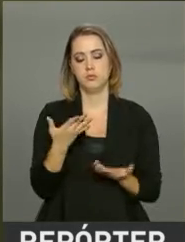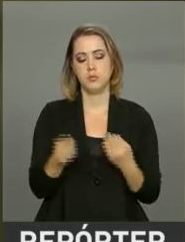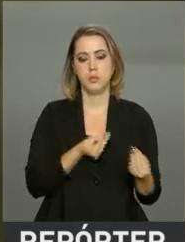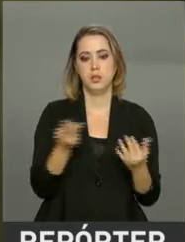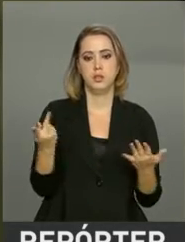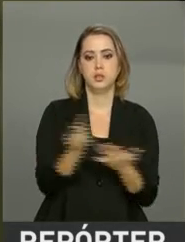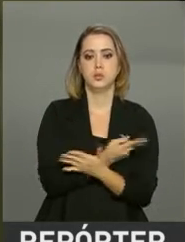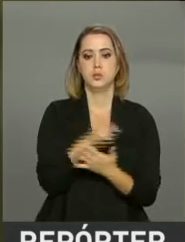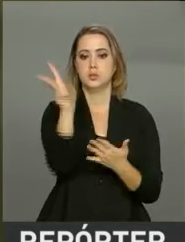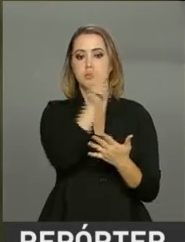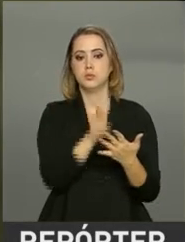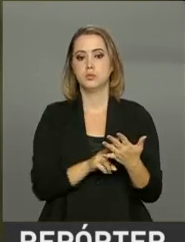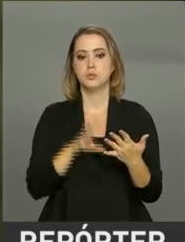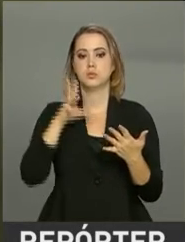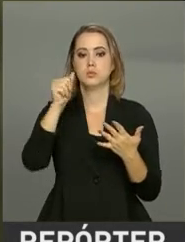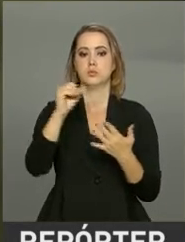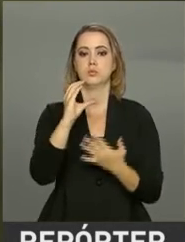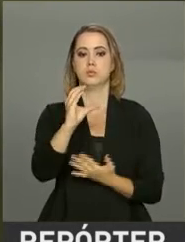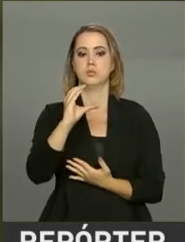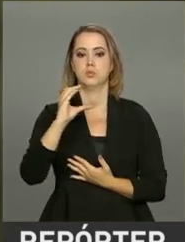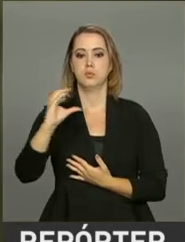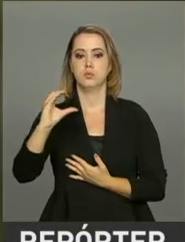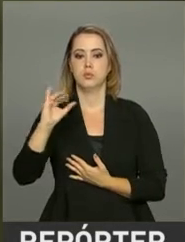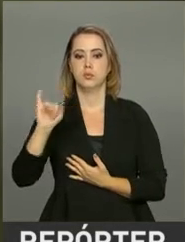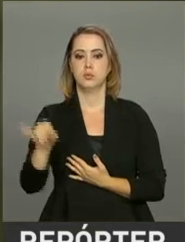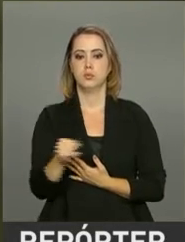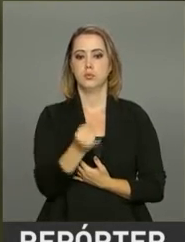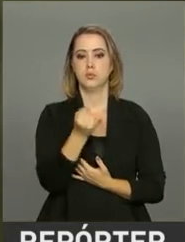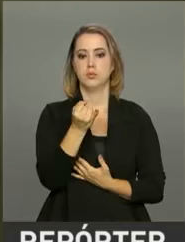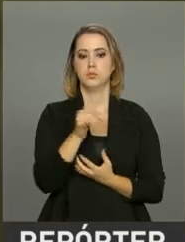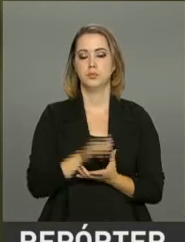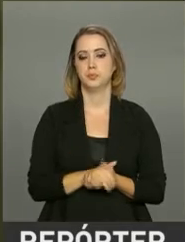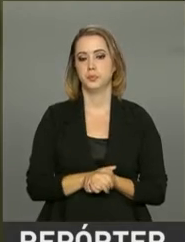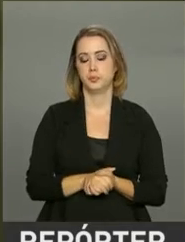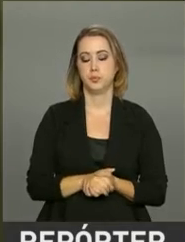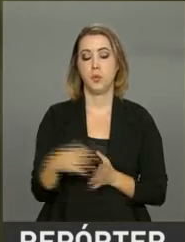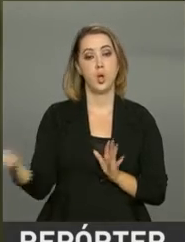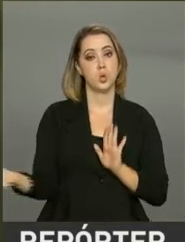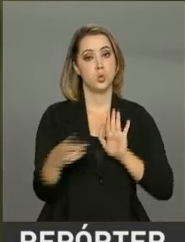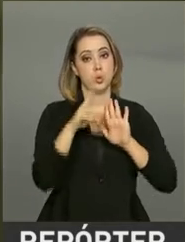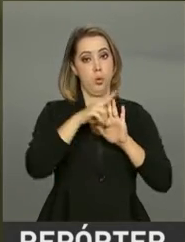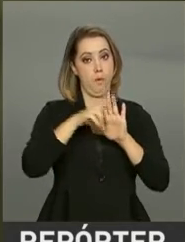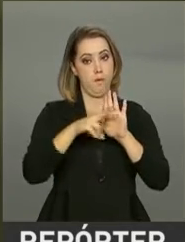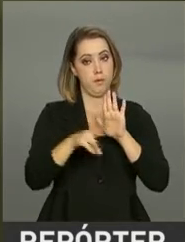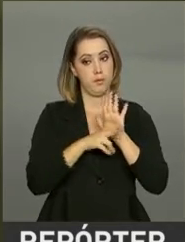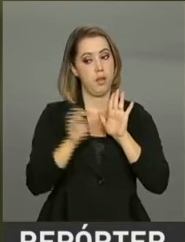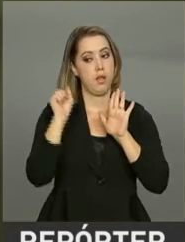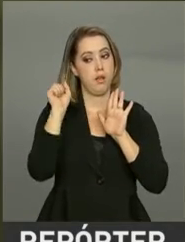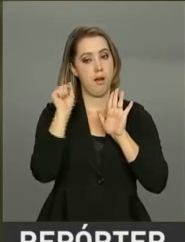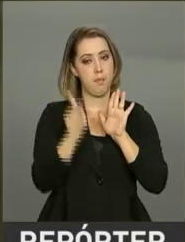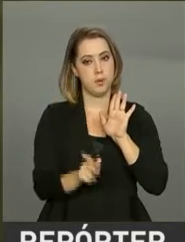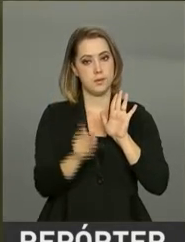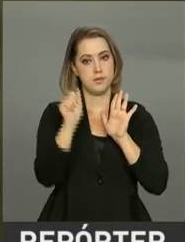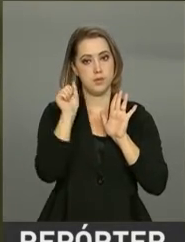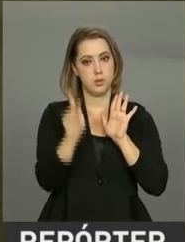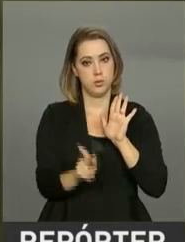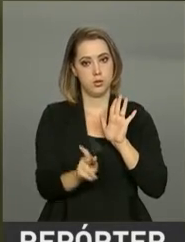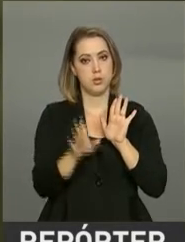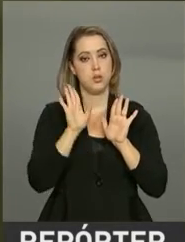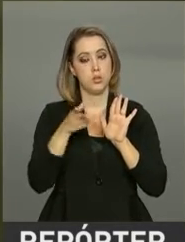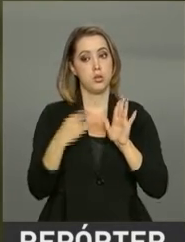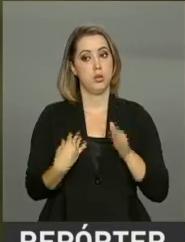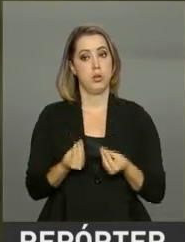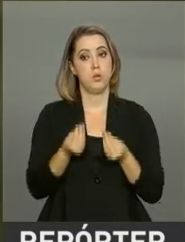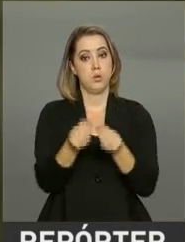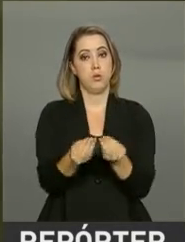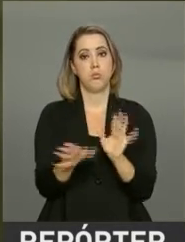a análise da CCJ. A reforma da Previdência Social, entre outros pontos, estabeleceu idade